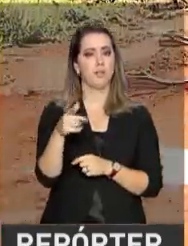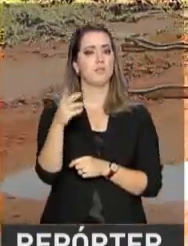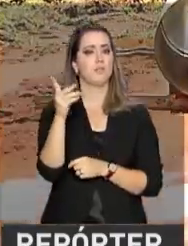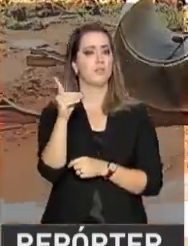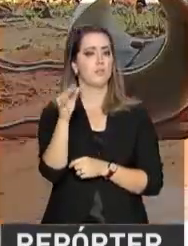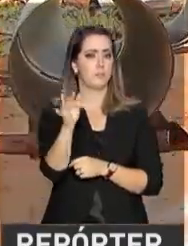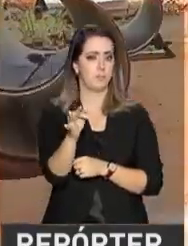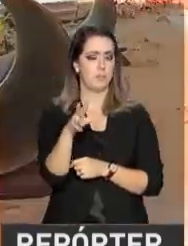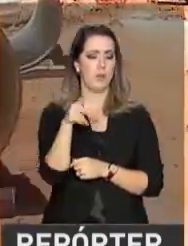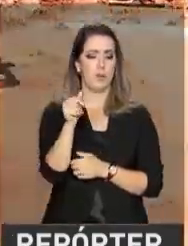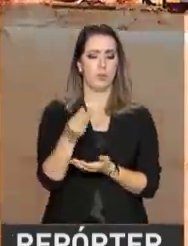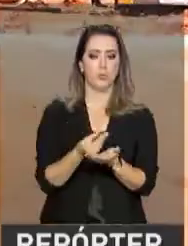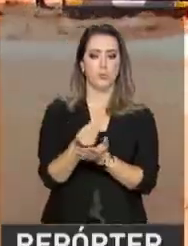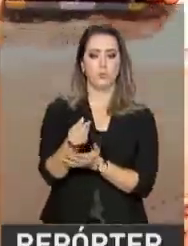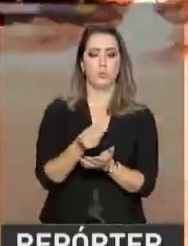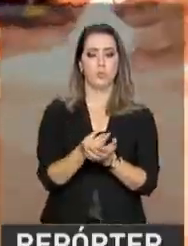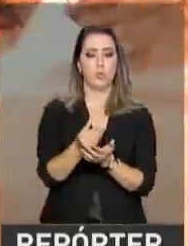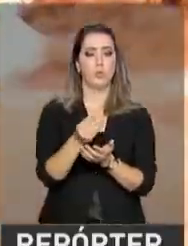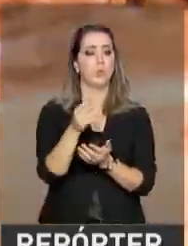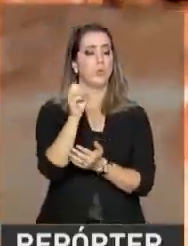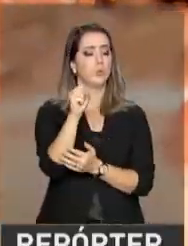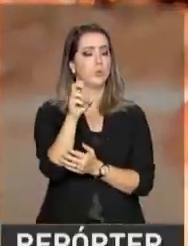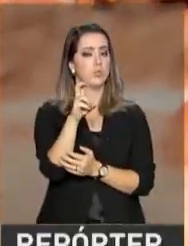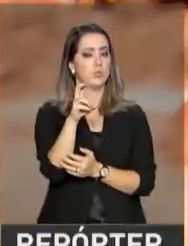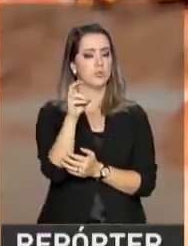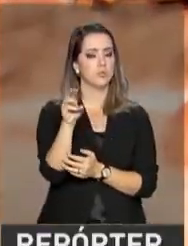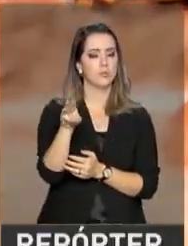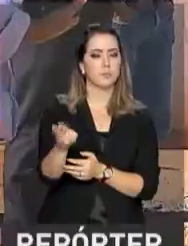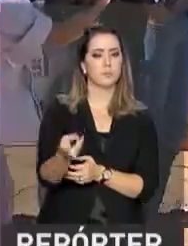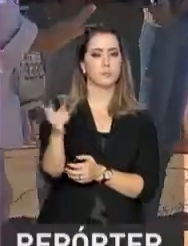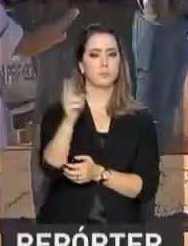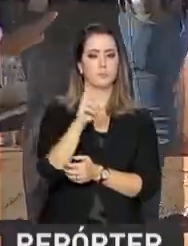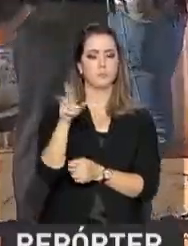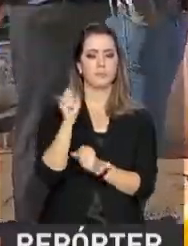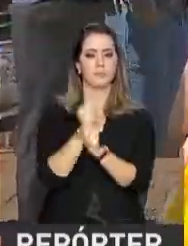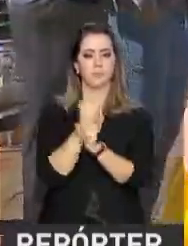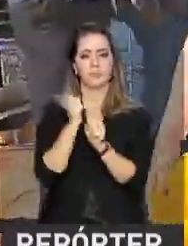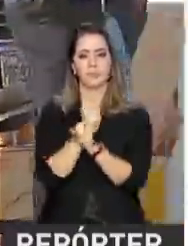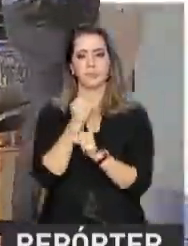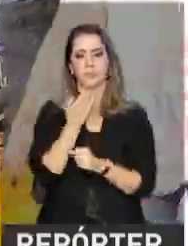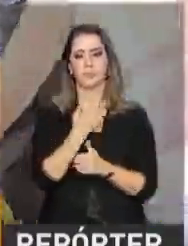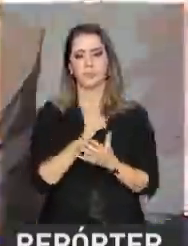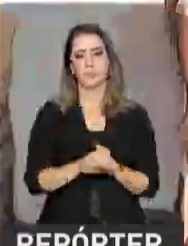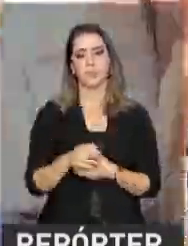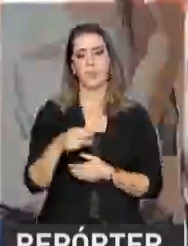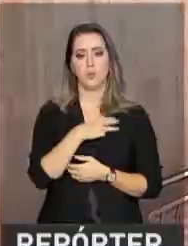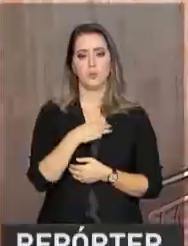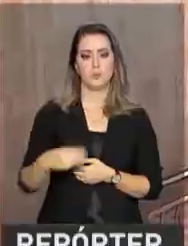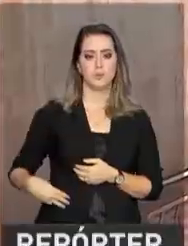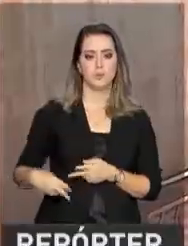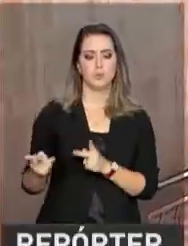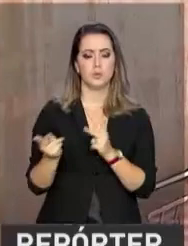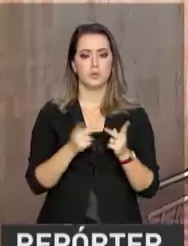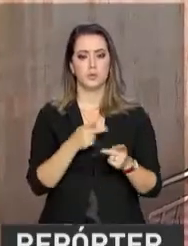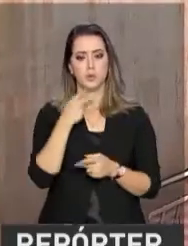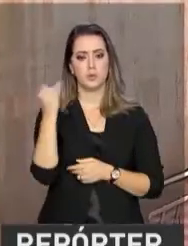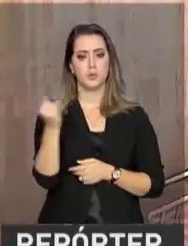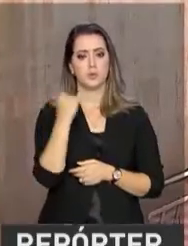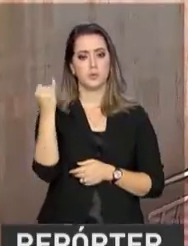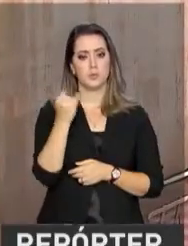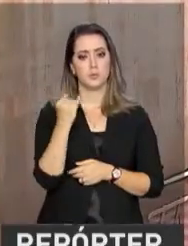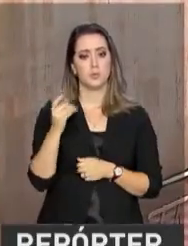governo vai investir mais de 85 milhões de reais nessa obra o ministro moreira franco visitou as obras e ressaltou a importância